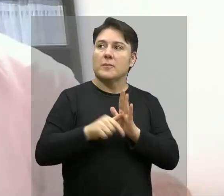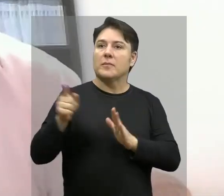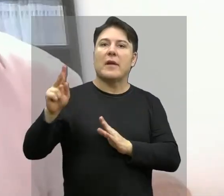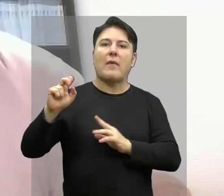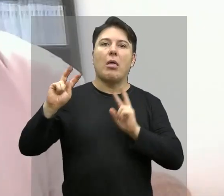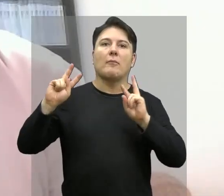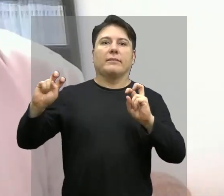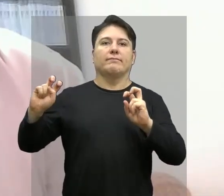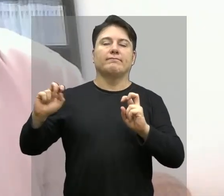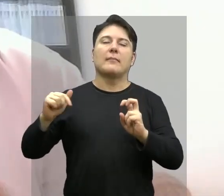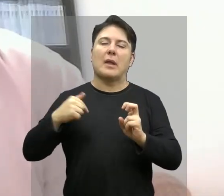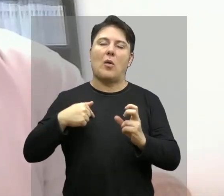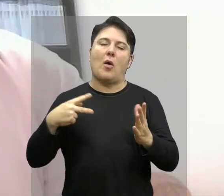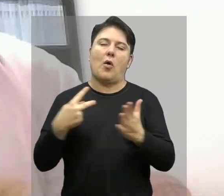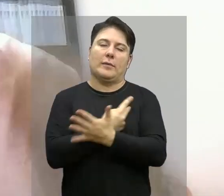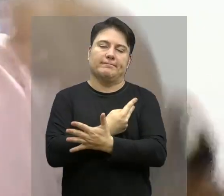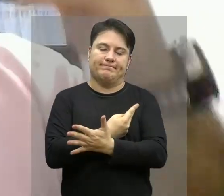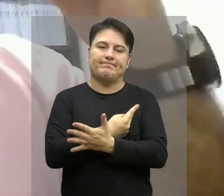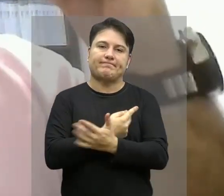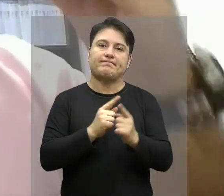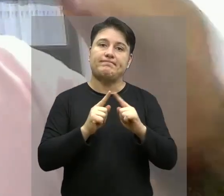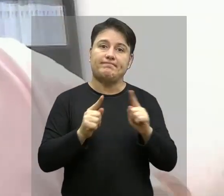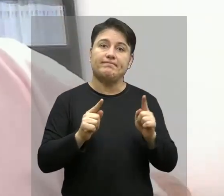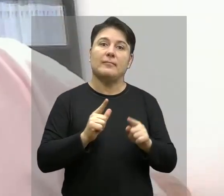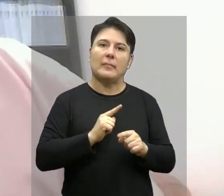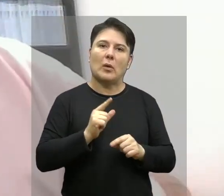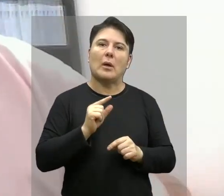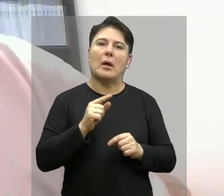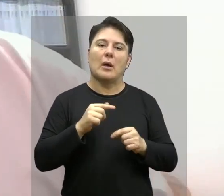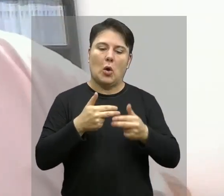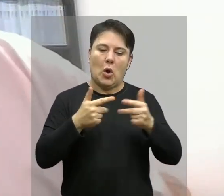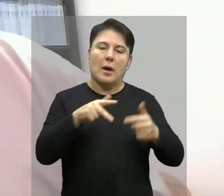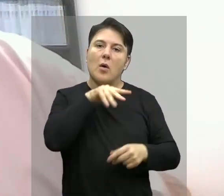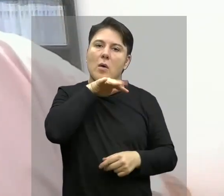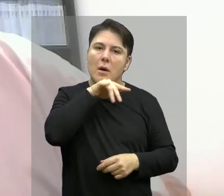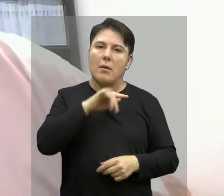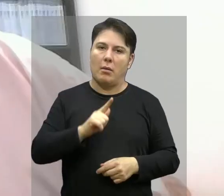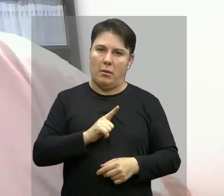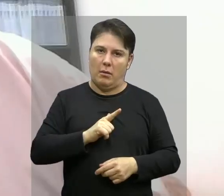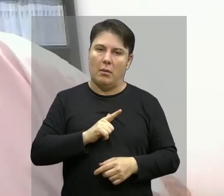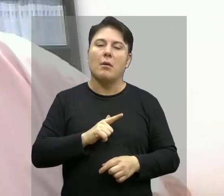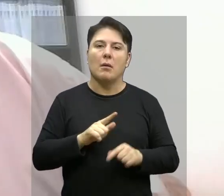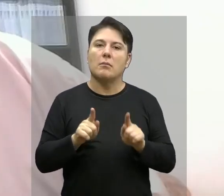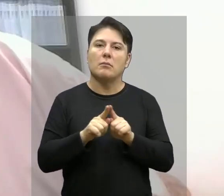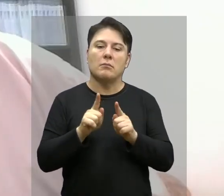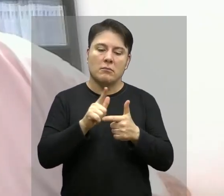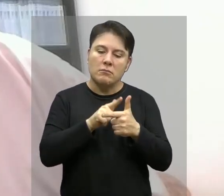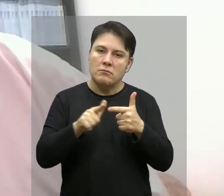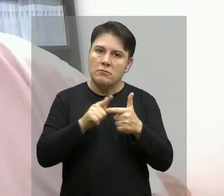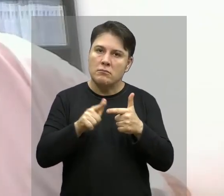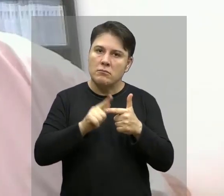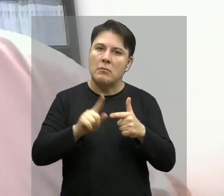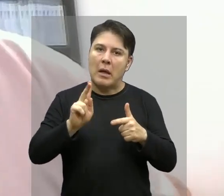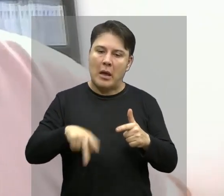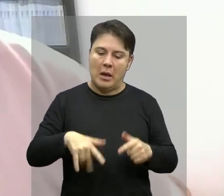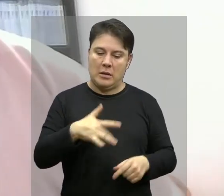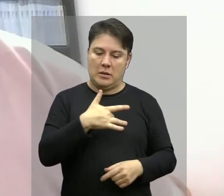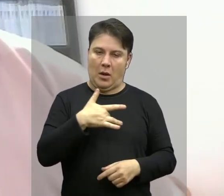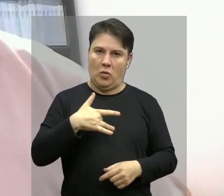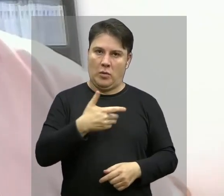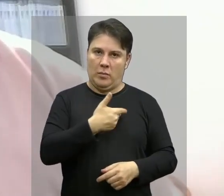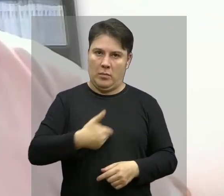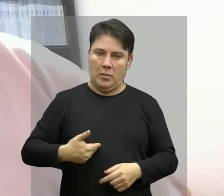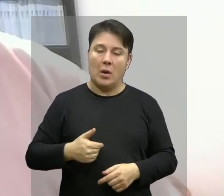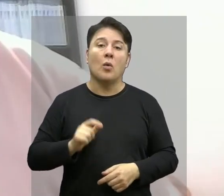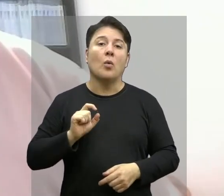que está acontecendo, né? Então o jogo traz as suas crueldades. Ele é realmente um problema de saúde pública, ele já é